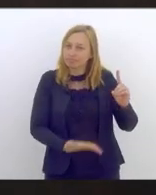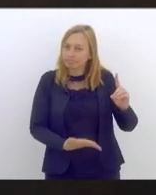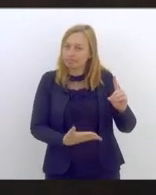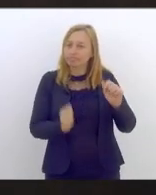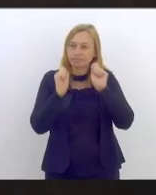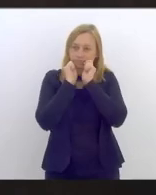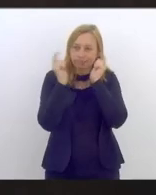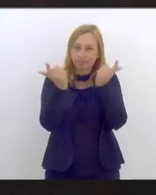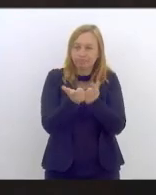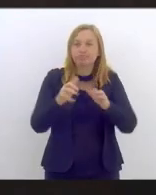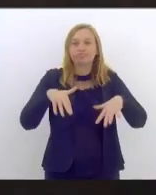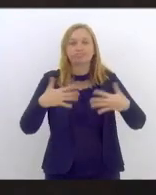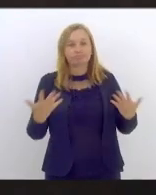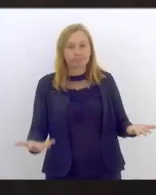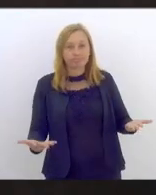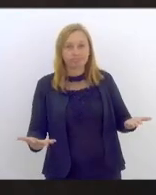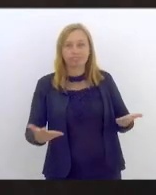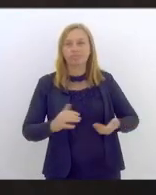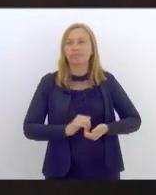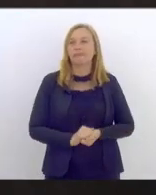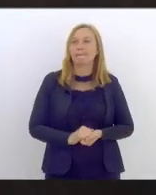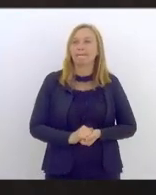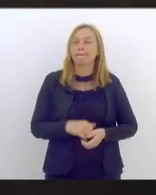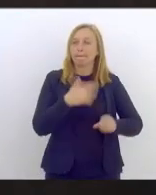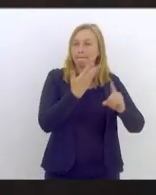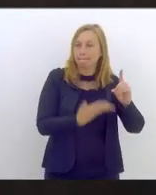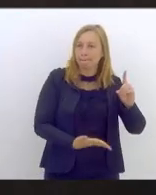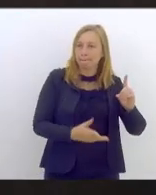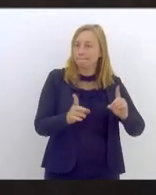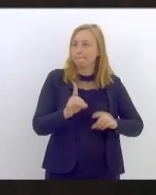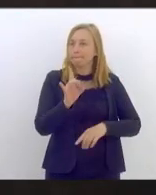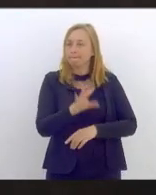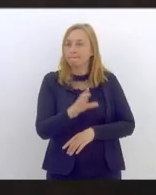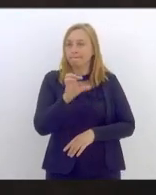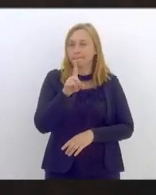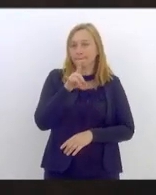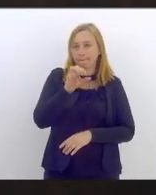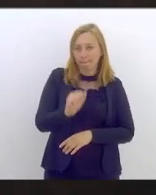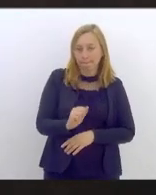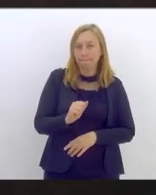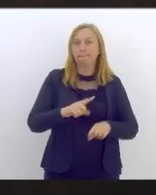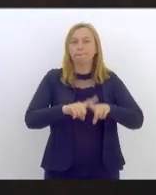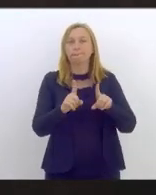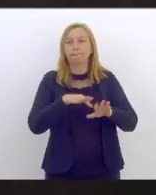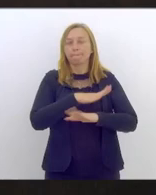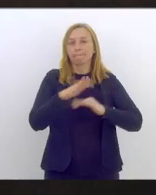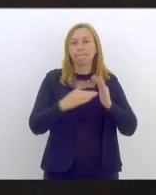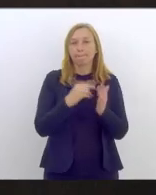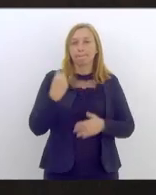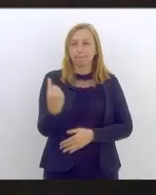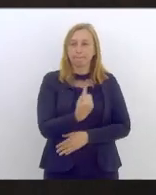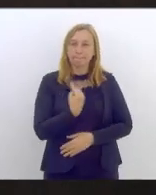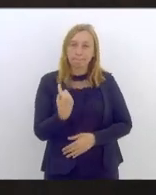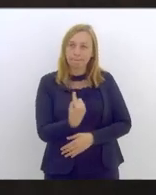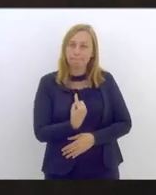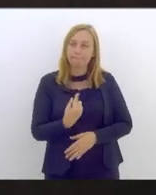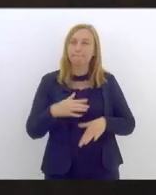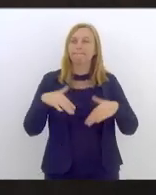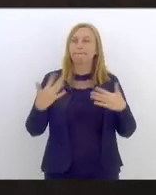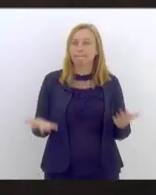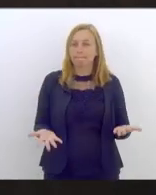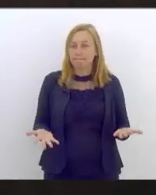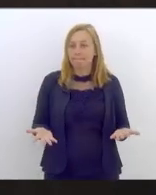Assembleia Legislativa Então essa homenagem não não só o Cláudio Mas é uma homenagem a todos nós então